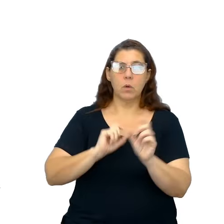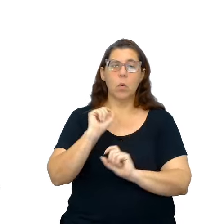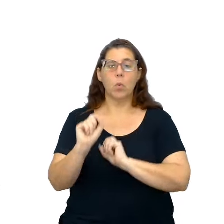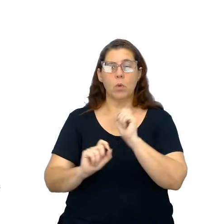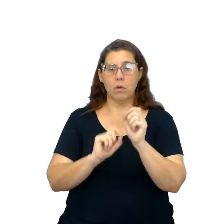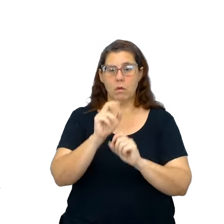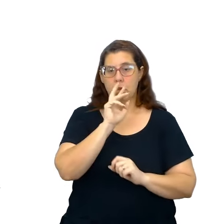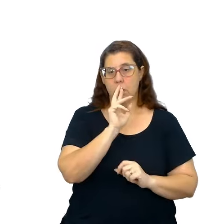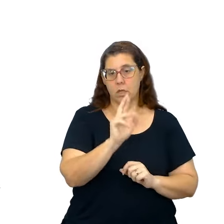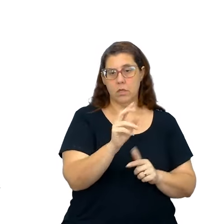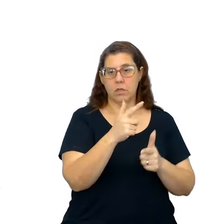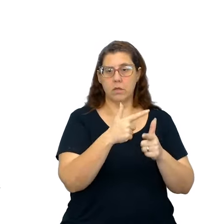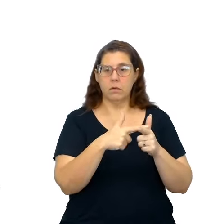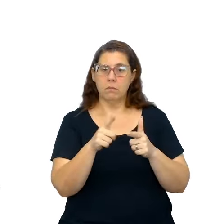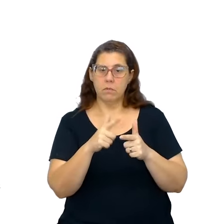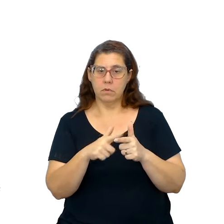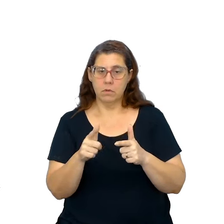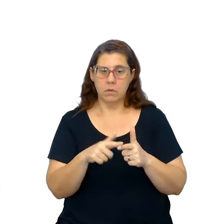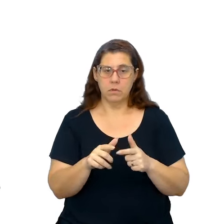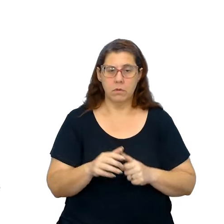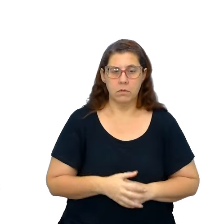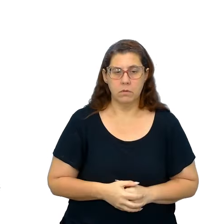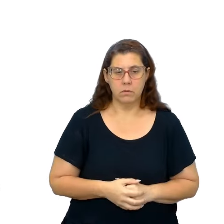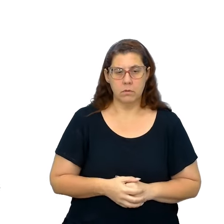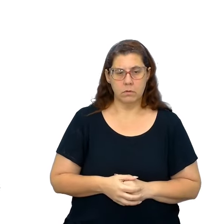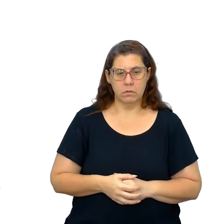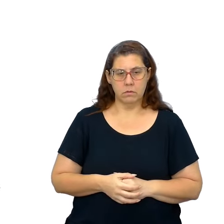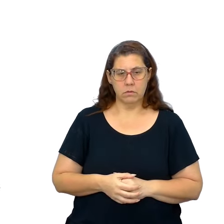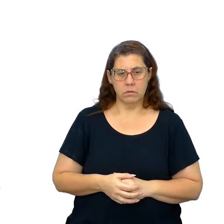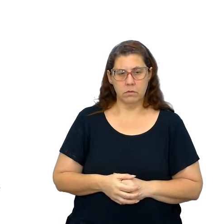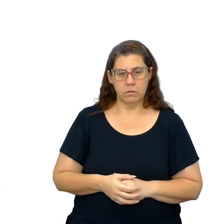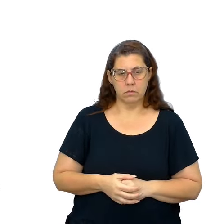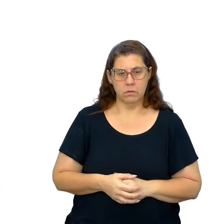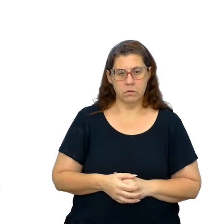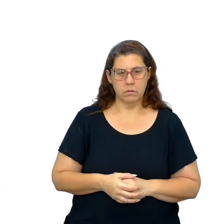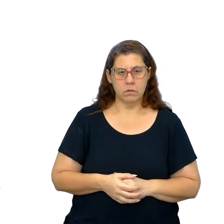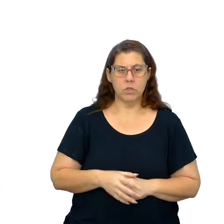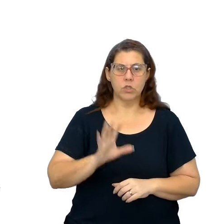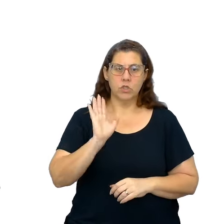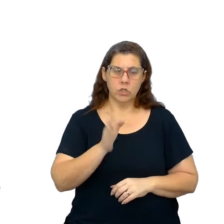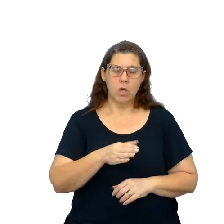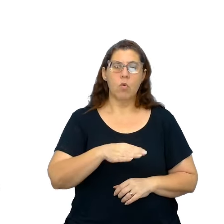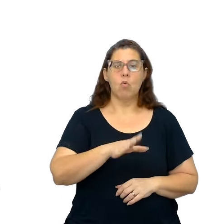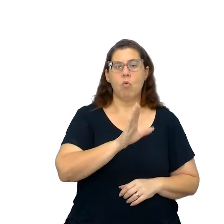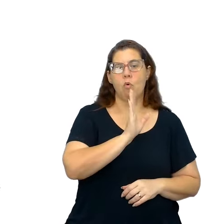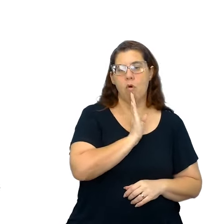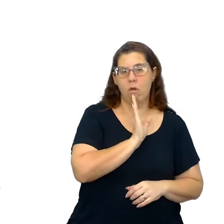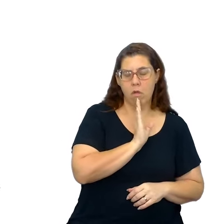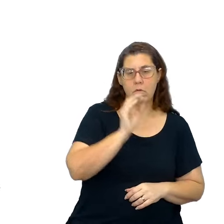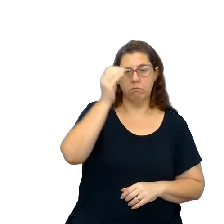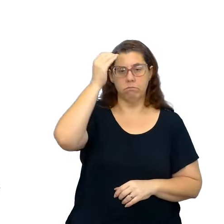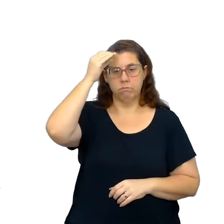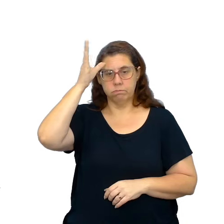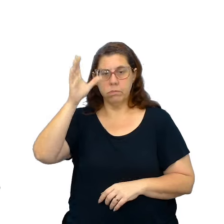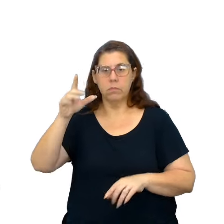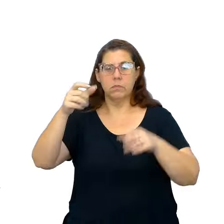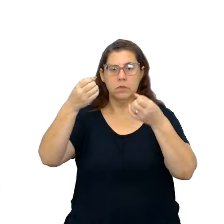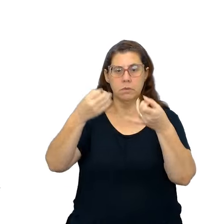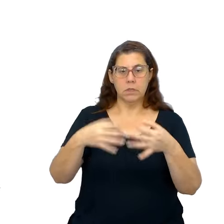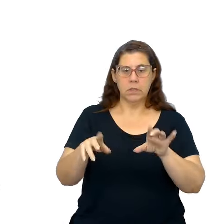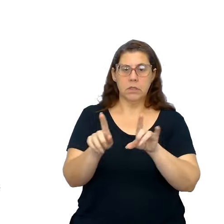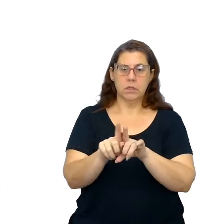resolver problemas sobre ladrilhamento, ok? Então, esse já é o objeto de conhecimento, os ladrilhamentos, vai falar